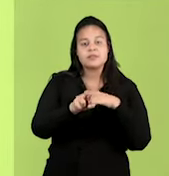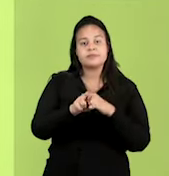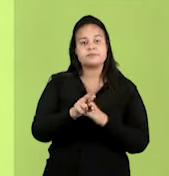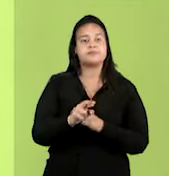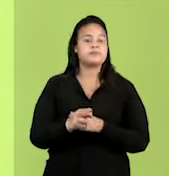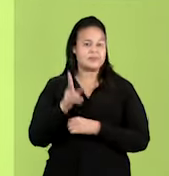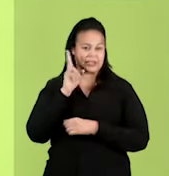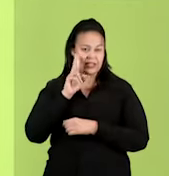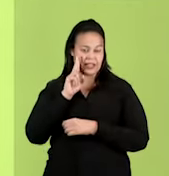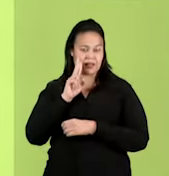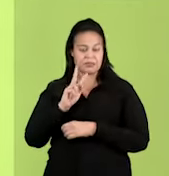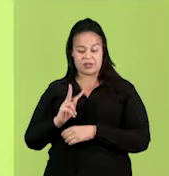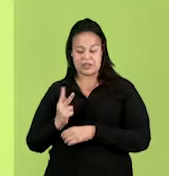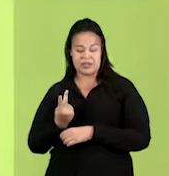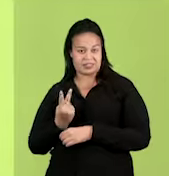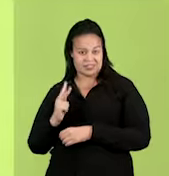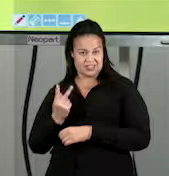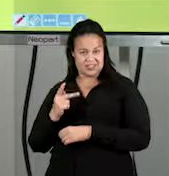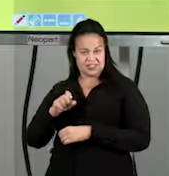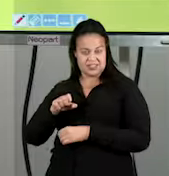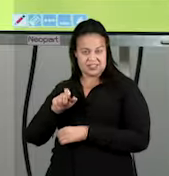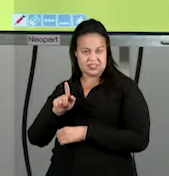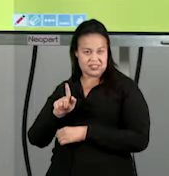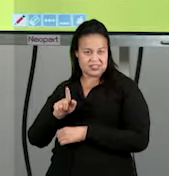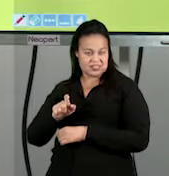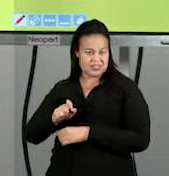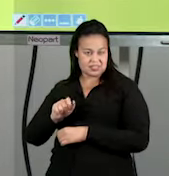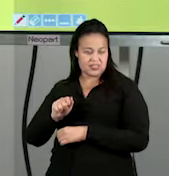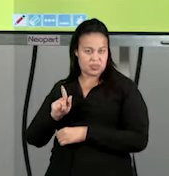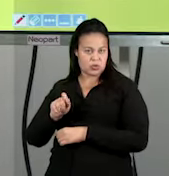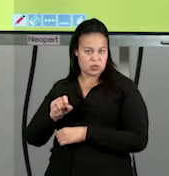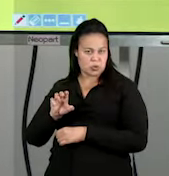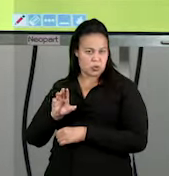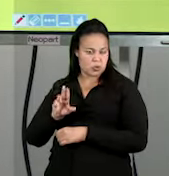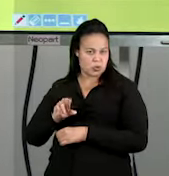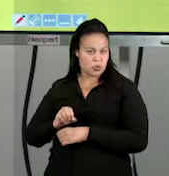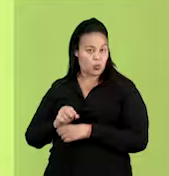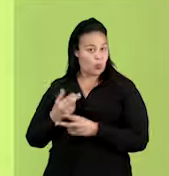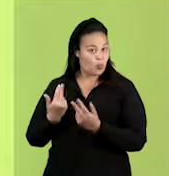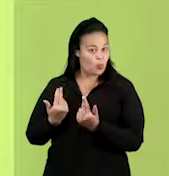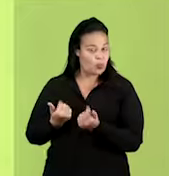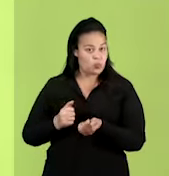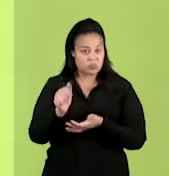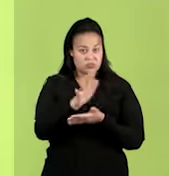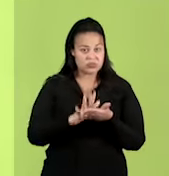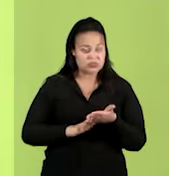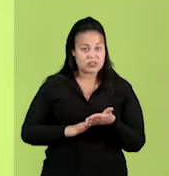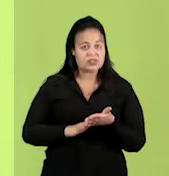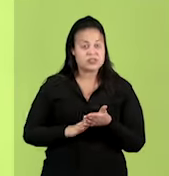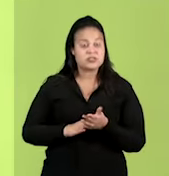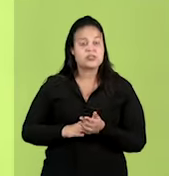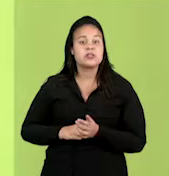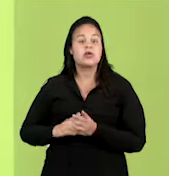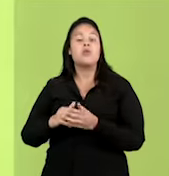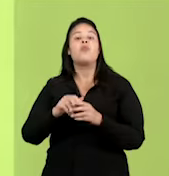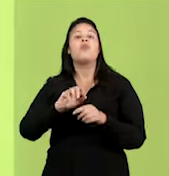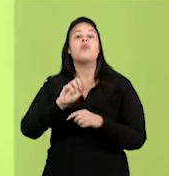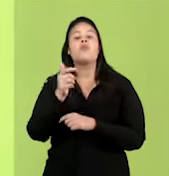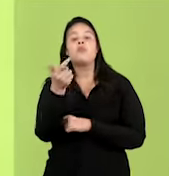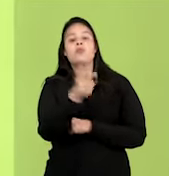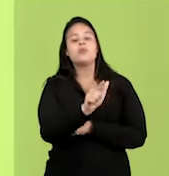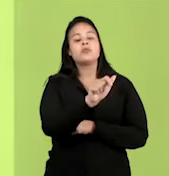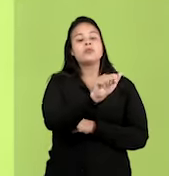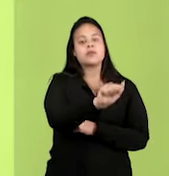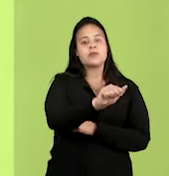hexágono circunscrito, igual está pedindo aí no exercício, o apótema coincide com o